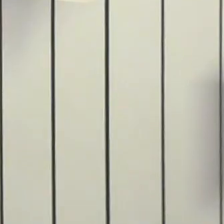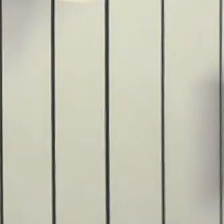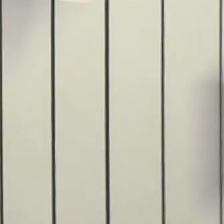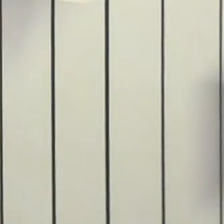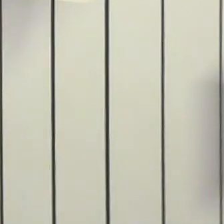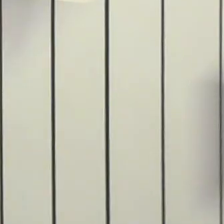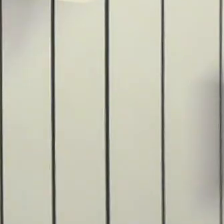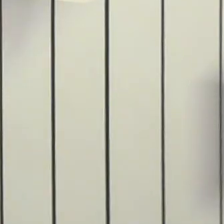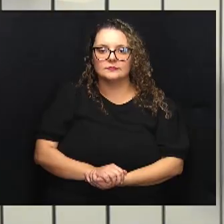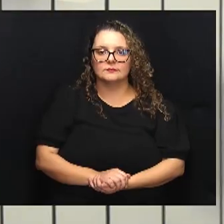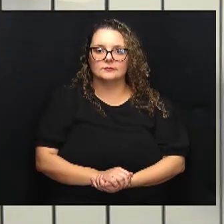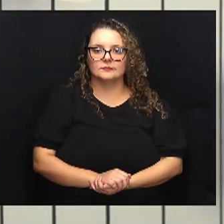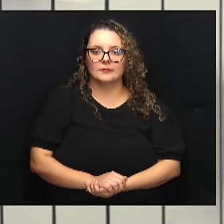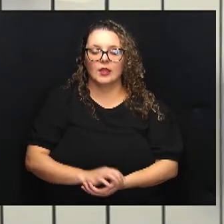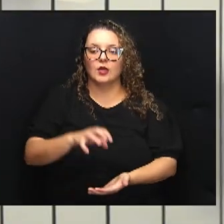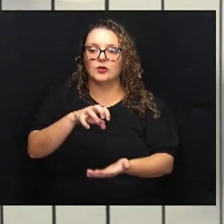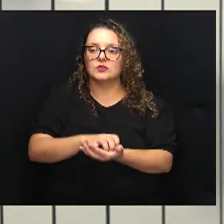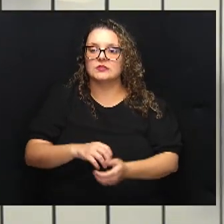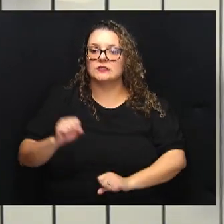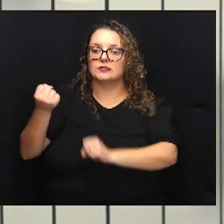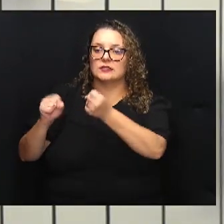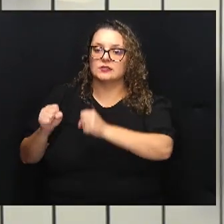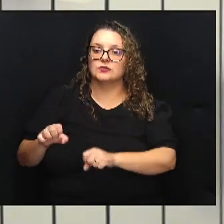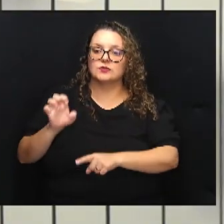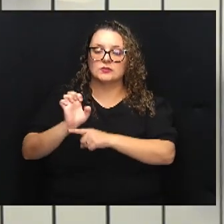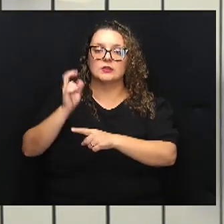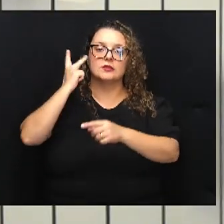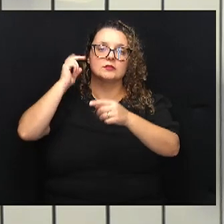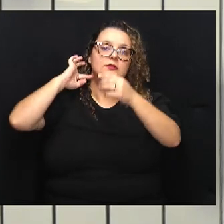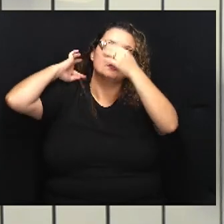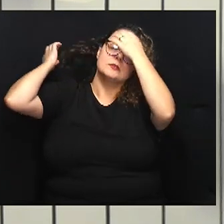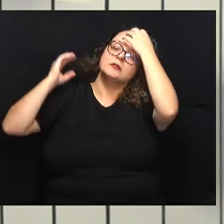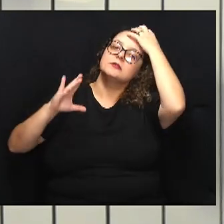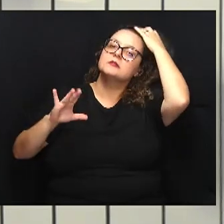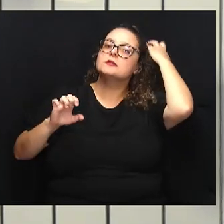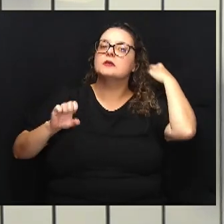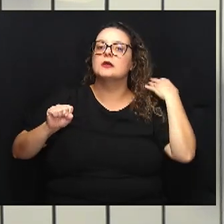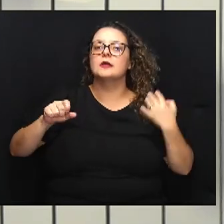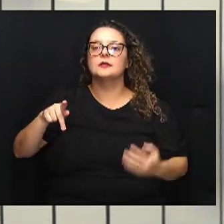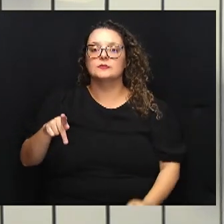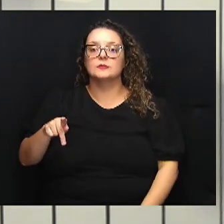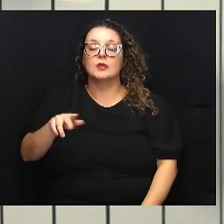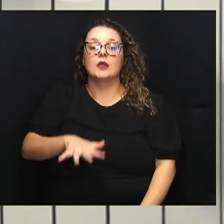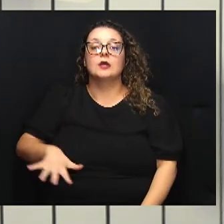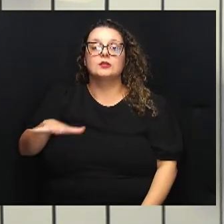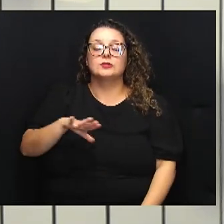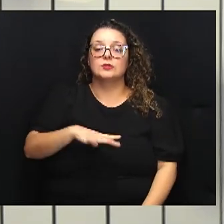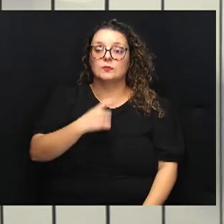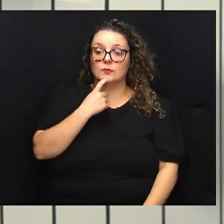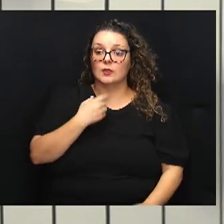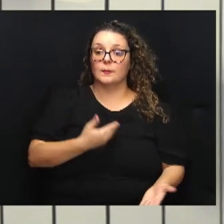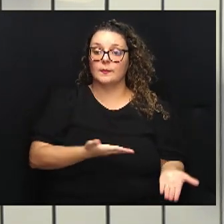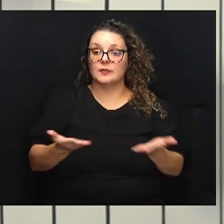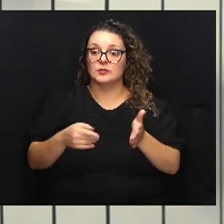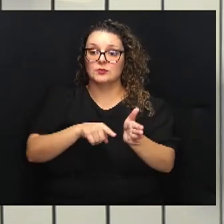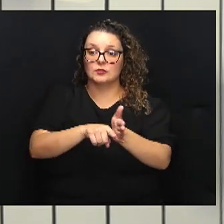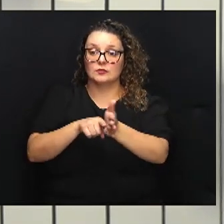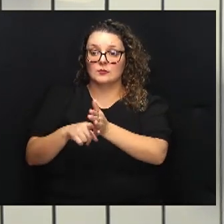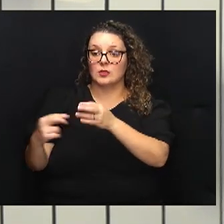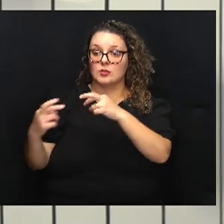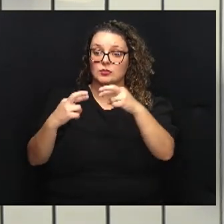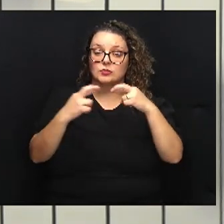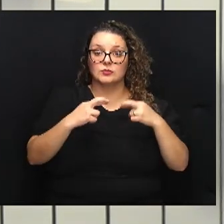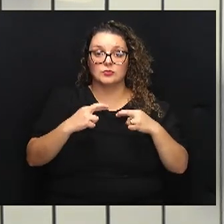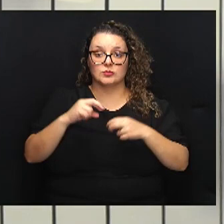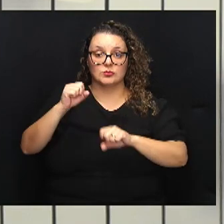O Centro das Indústrias do Estado de São Paulo, Ciesp Regional Campinas, apresentou a pesquisa de sondagem